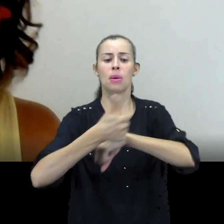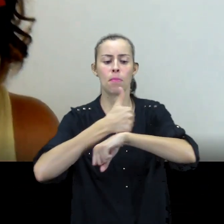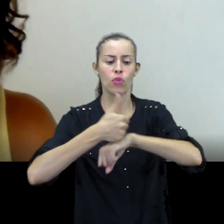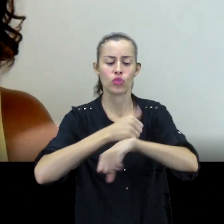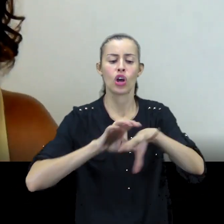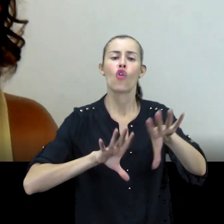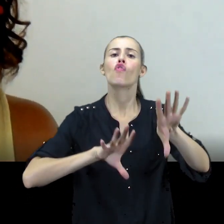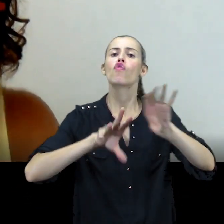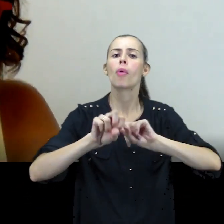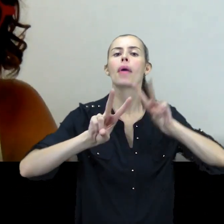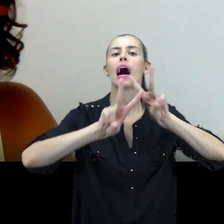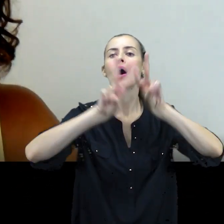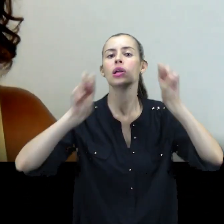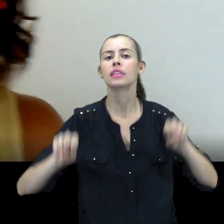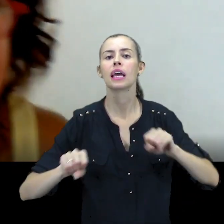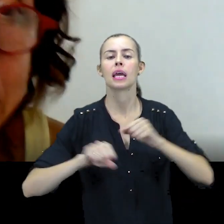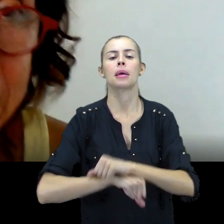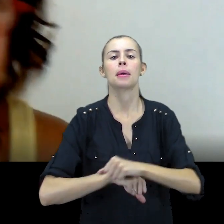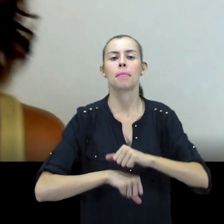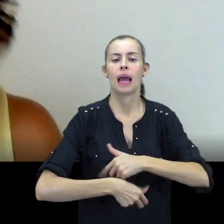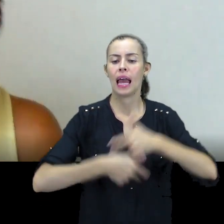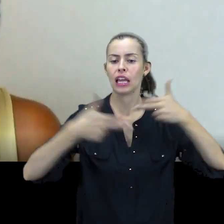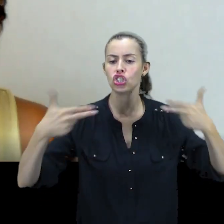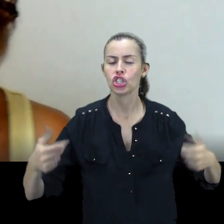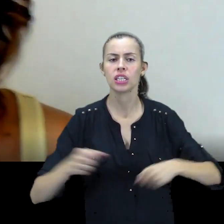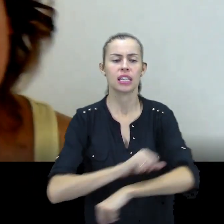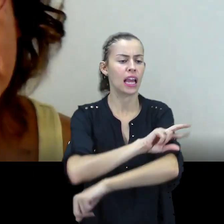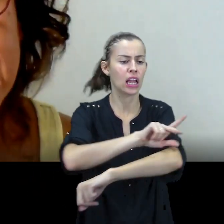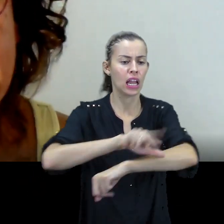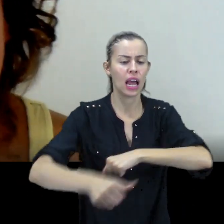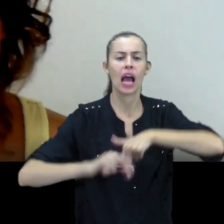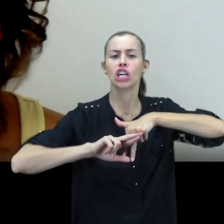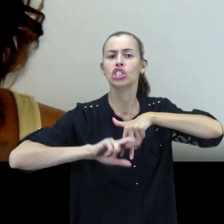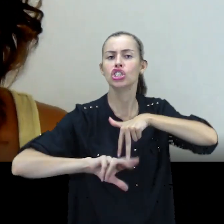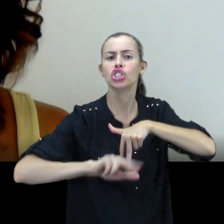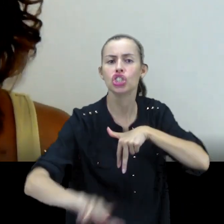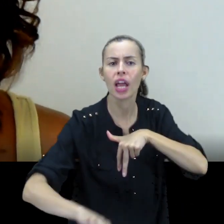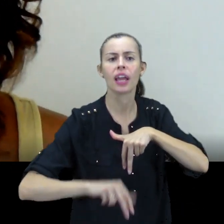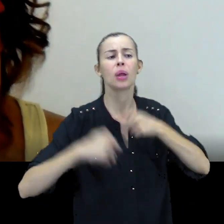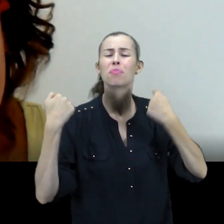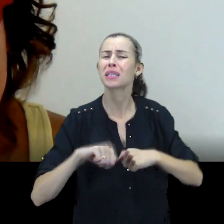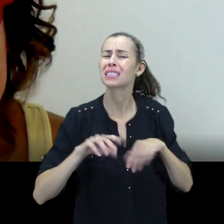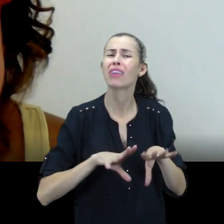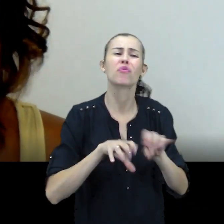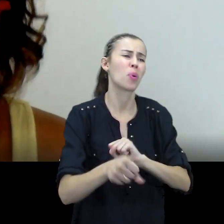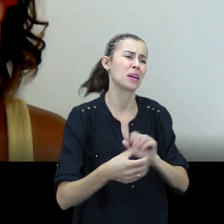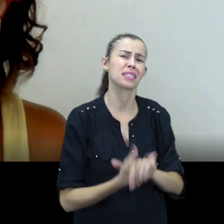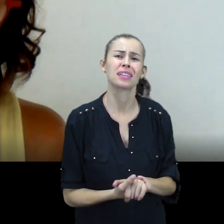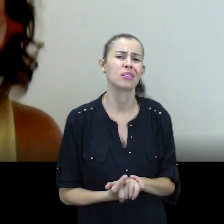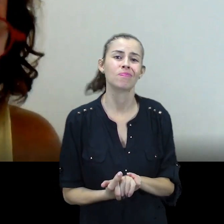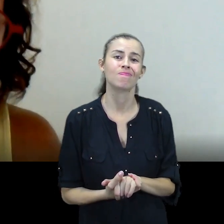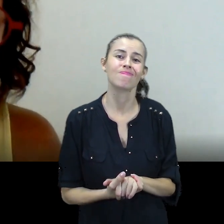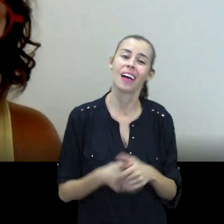promover a conversa entre as partes que sabem e as partes que querem aprender. Isso a gente não conseguiu implementar. Mas a gente conseguiu implementar a formação na